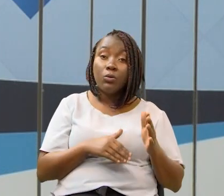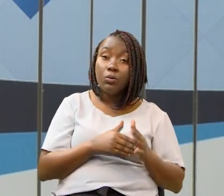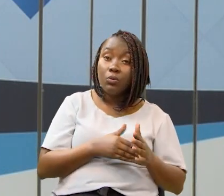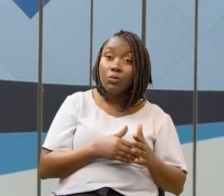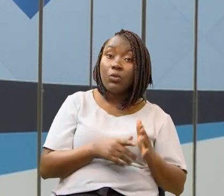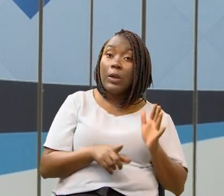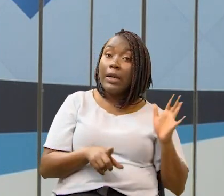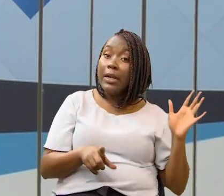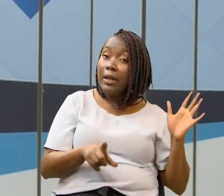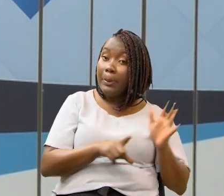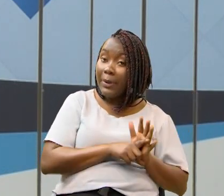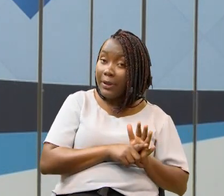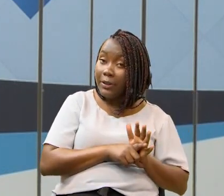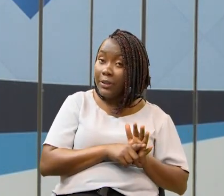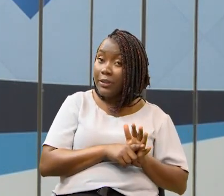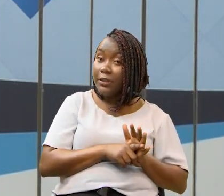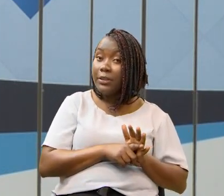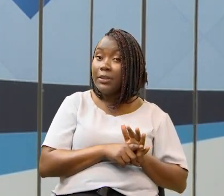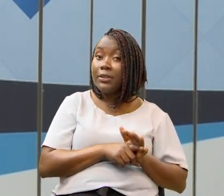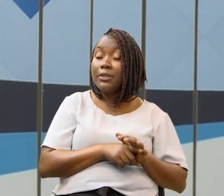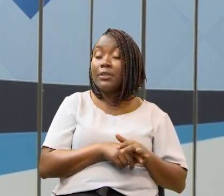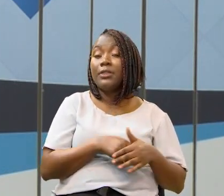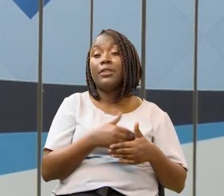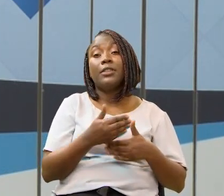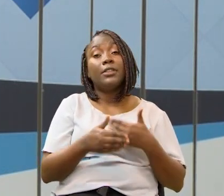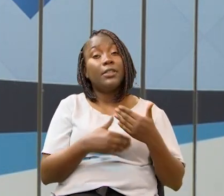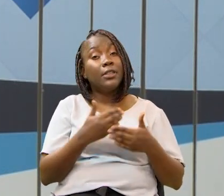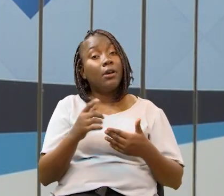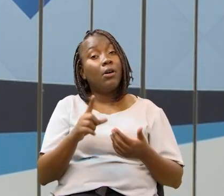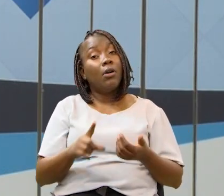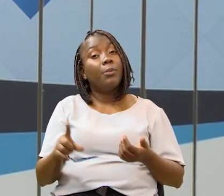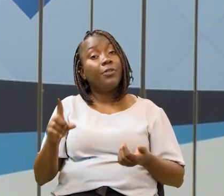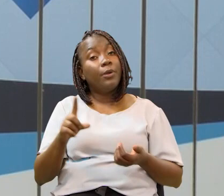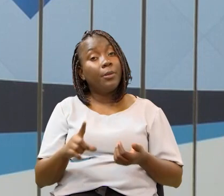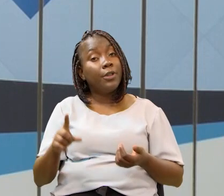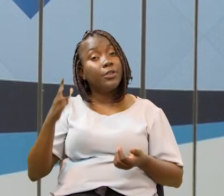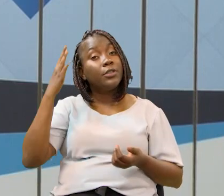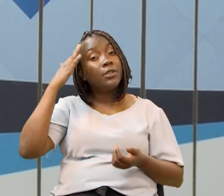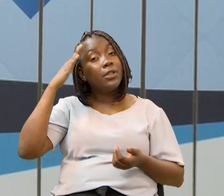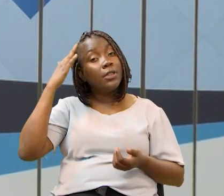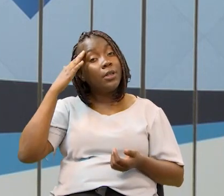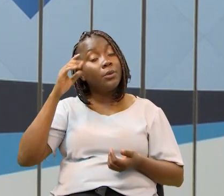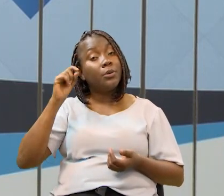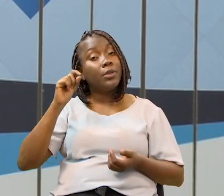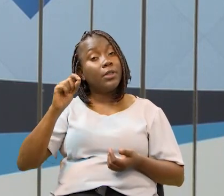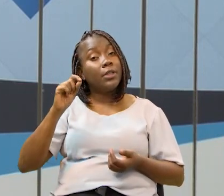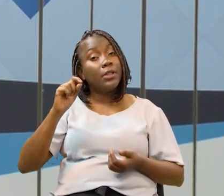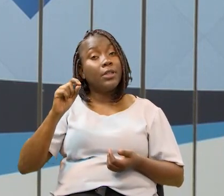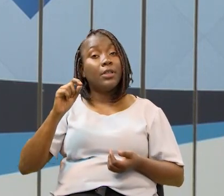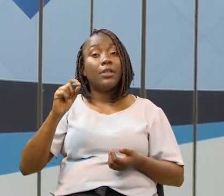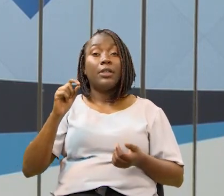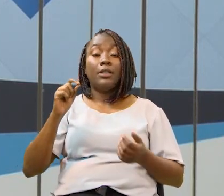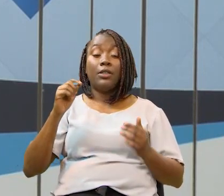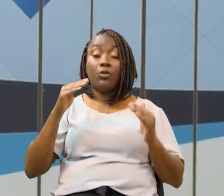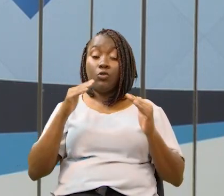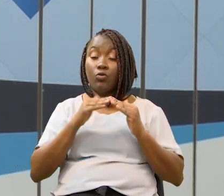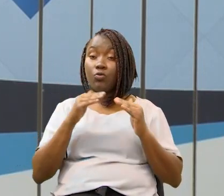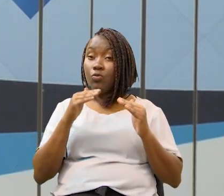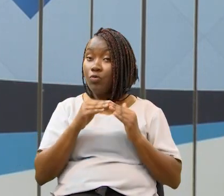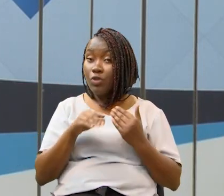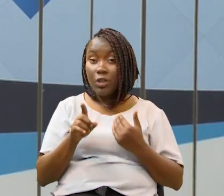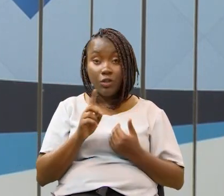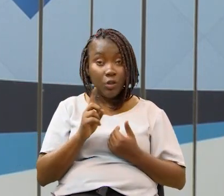tudo, né, legalmente, assim dizendo. E, obviamente, entendendo que não está de